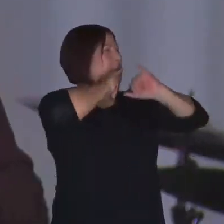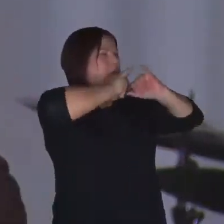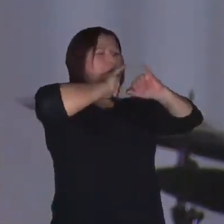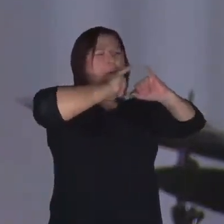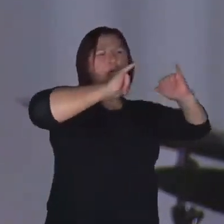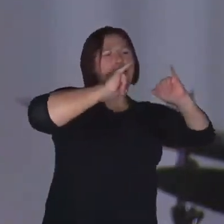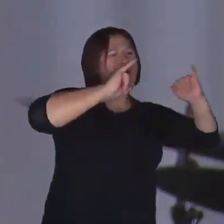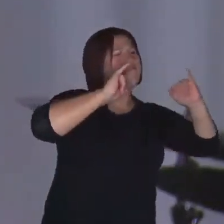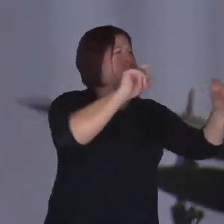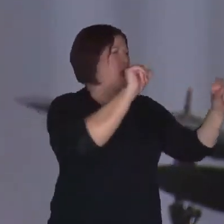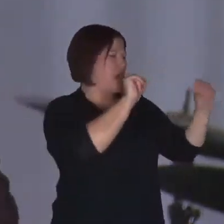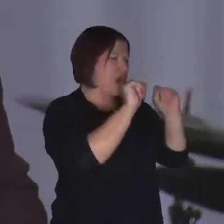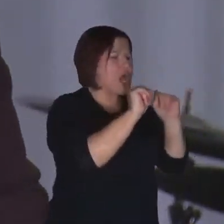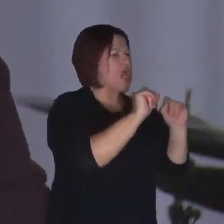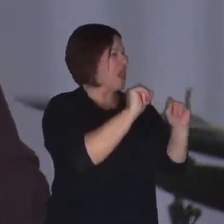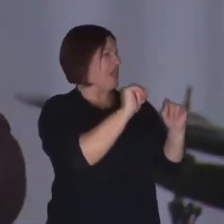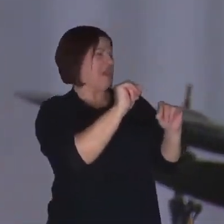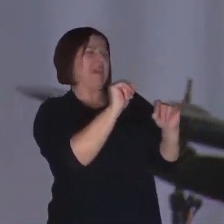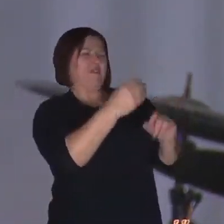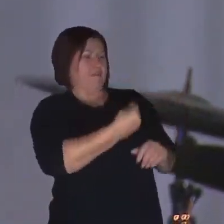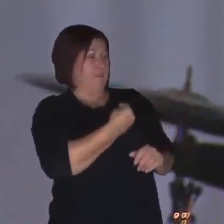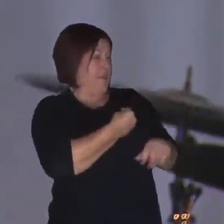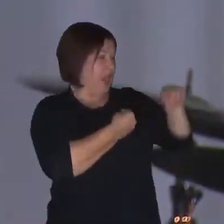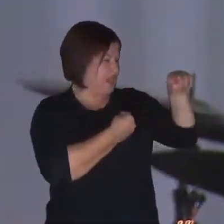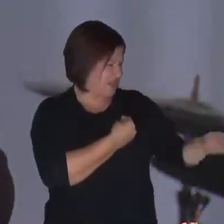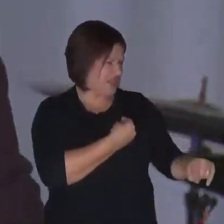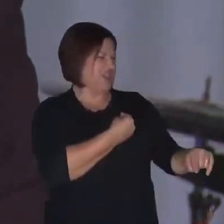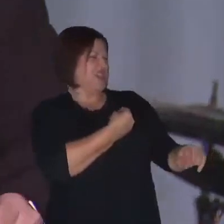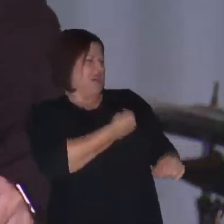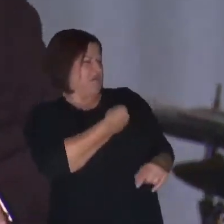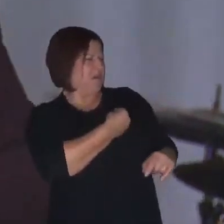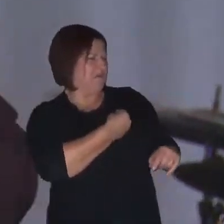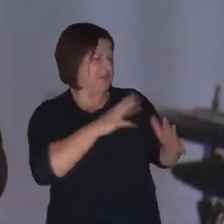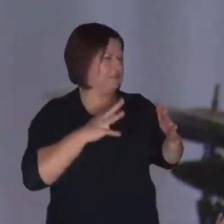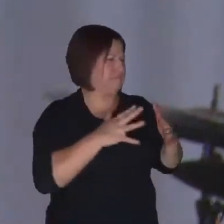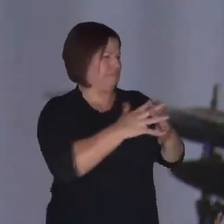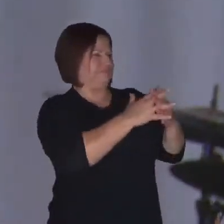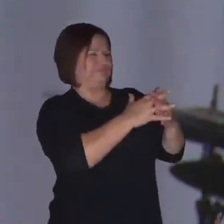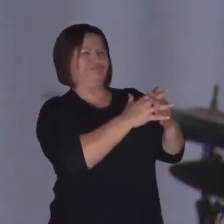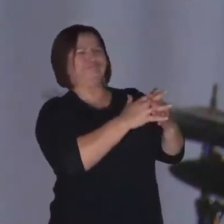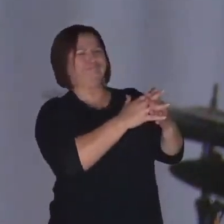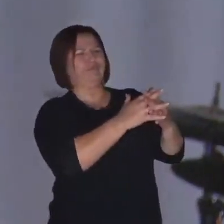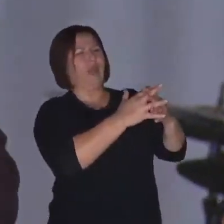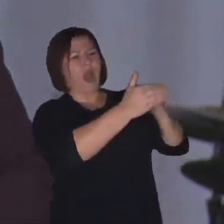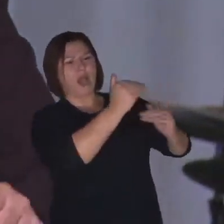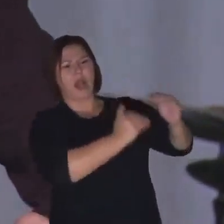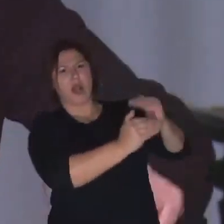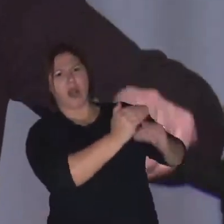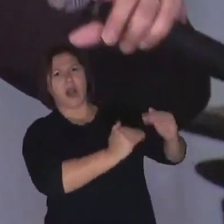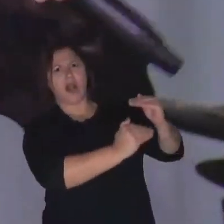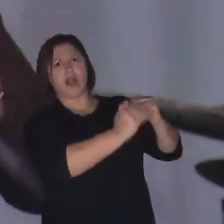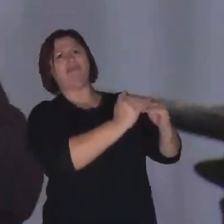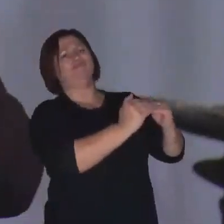vida deles uma vida travada, uma vida improdutiva, uma vida disposta a ir contra os sucessos da